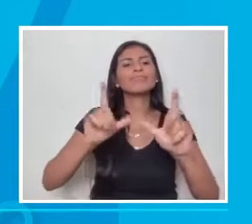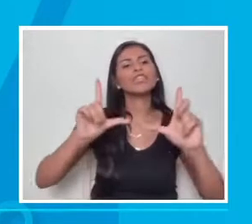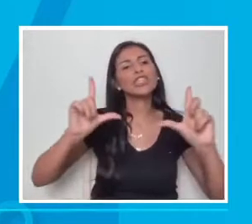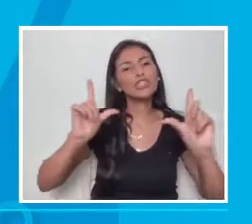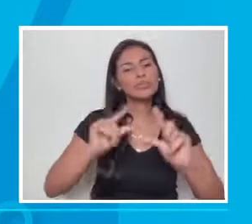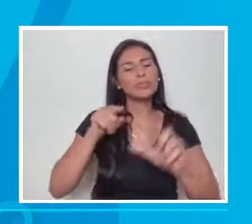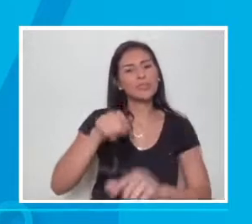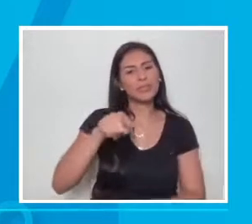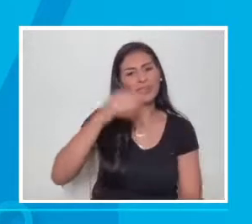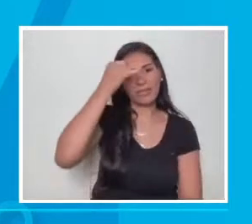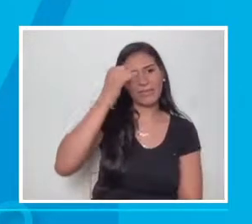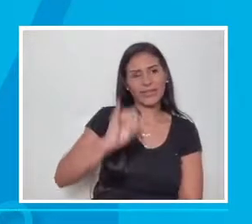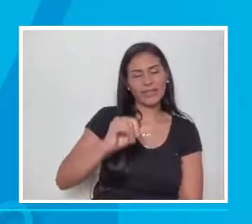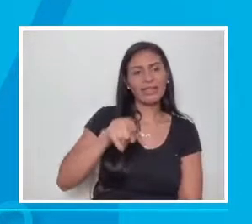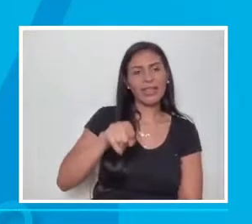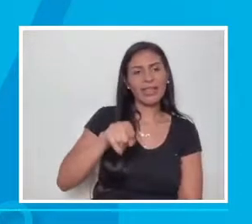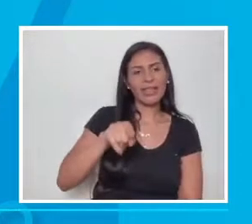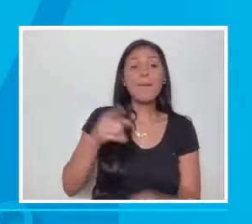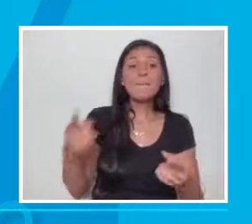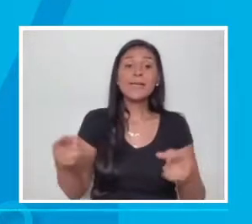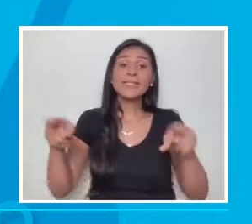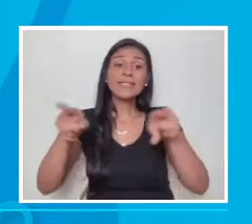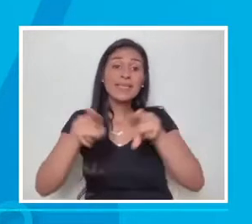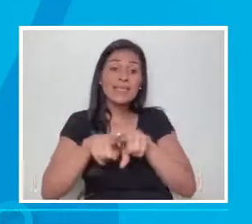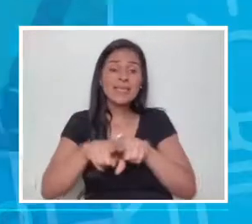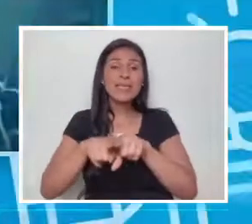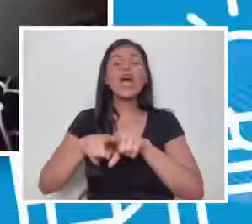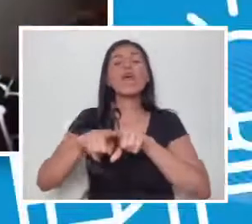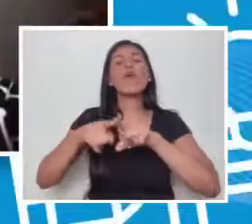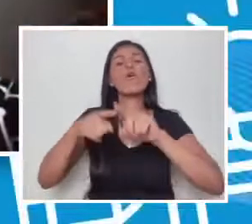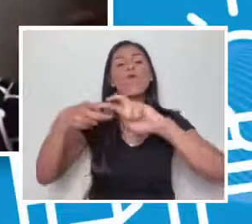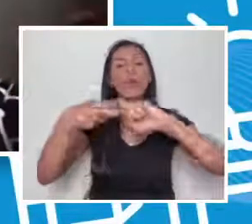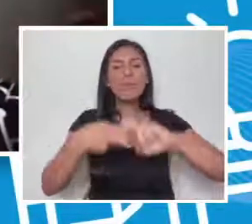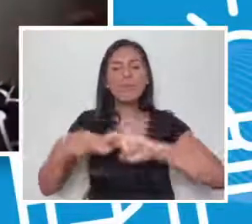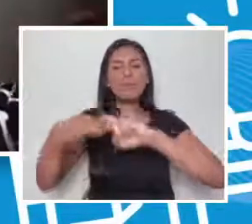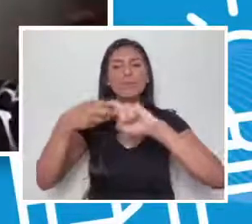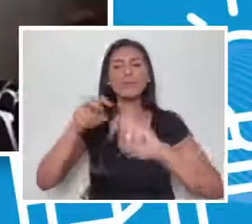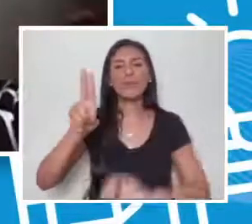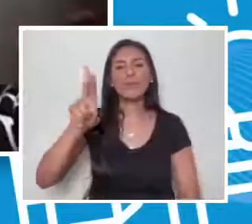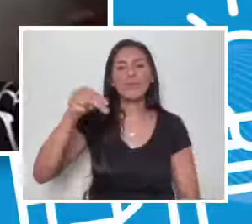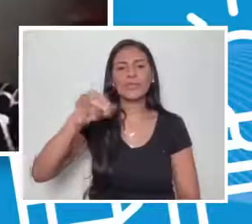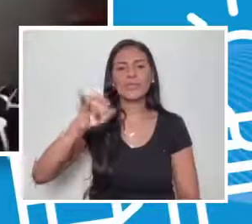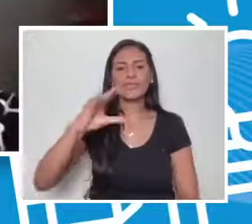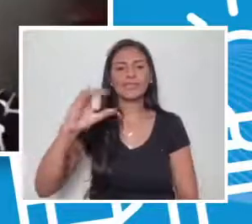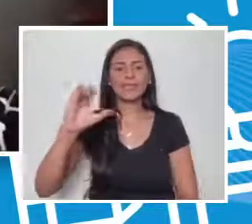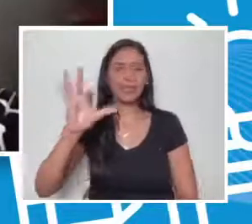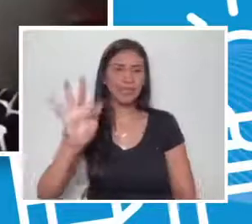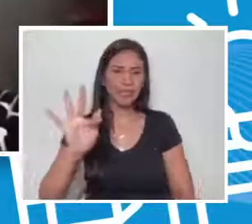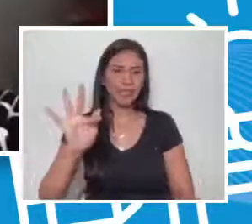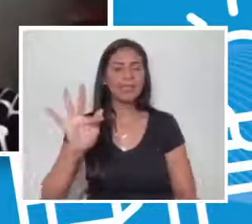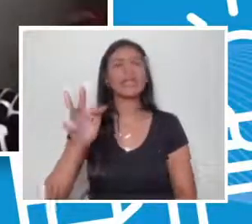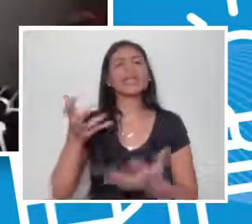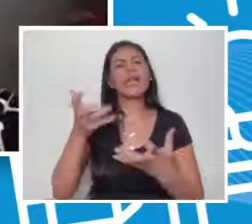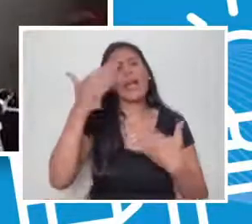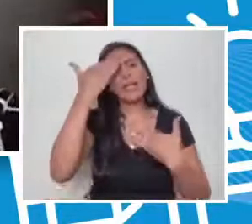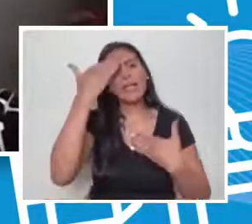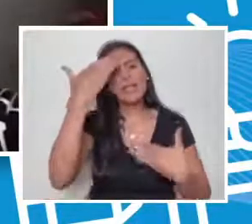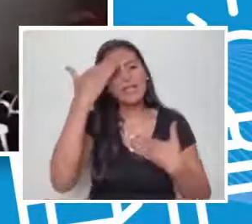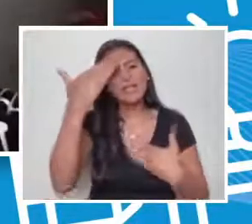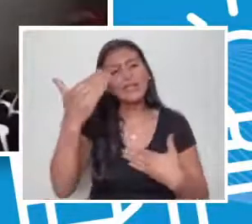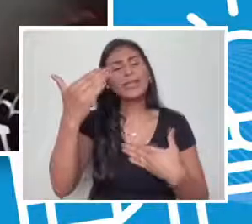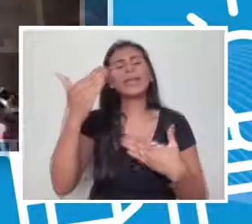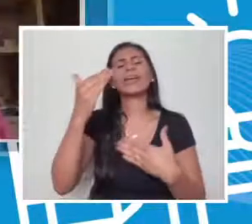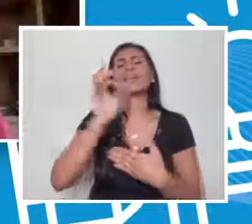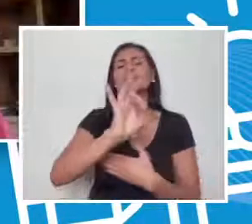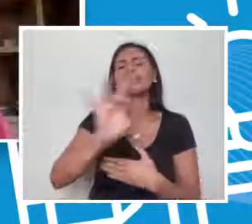Unicef. Então, queria convidar todos e agradecer muito, novamente, a cada um dos nossos convidados.